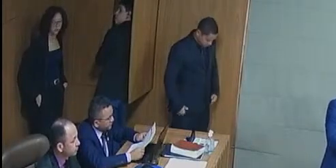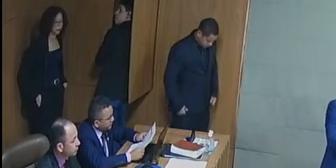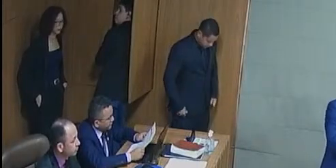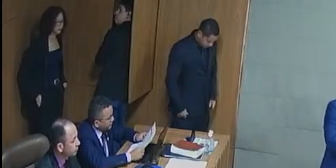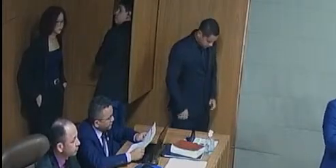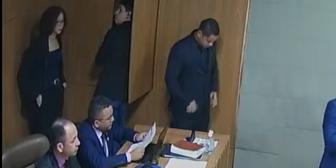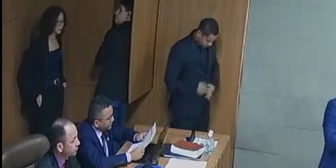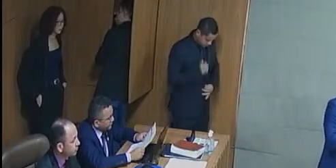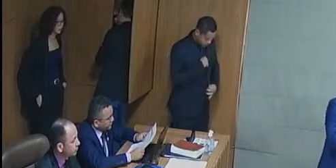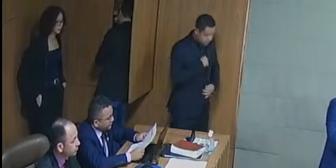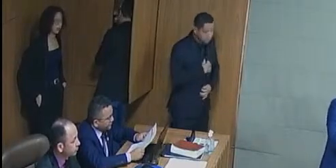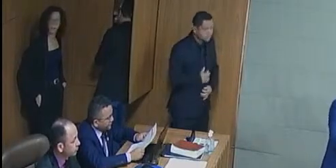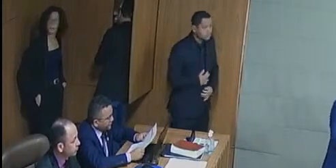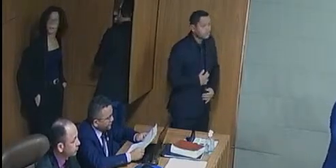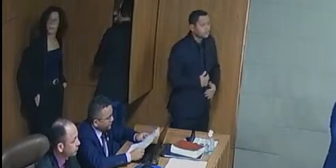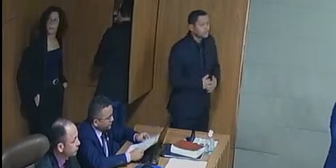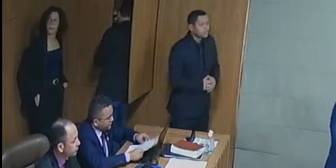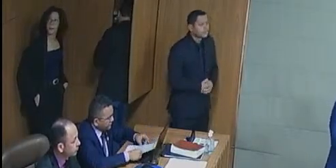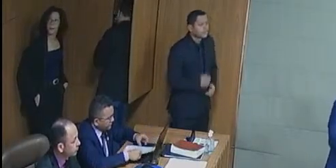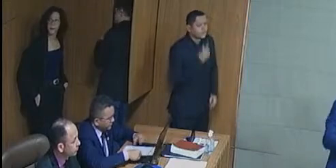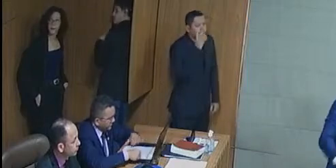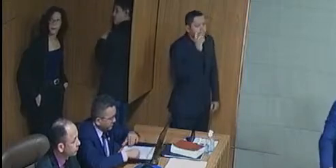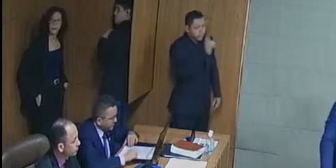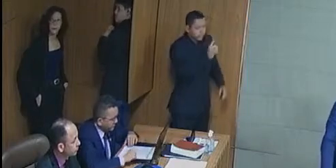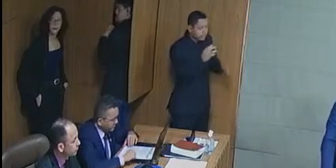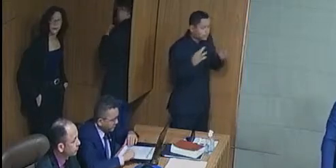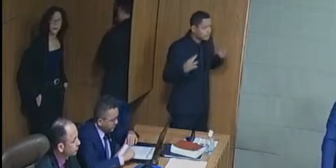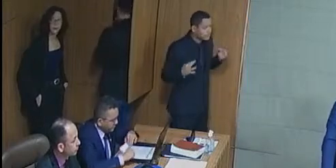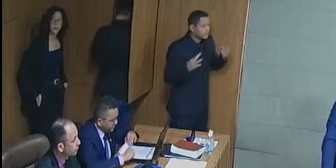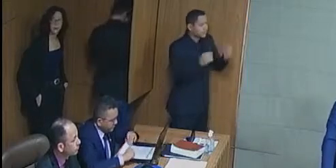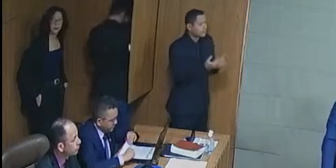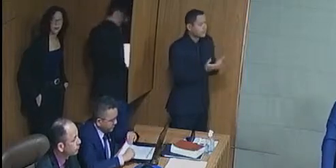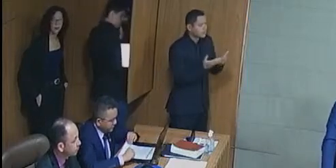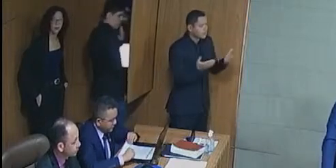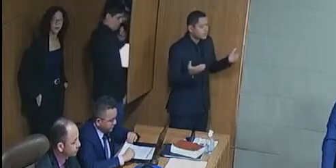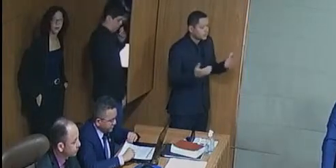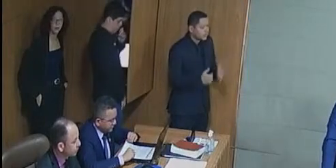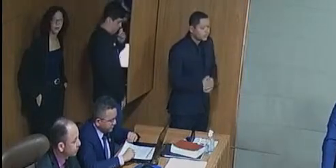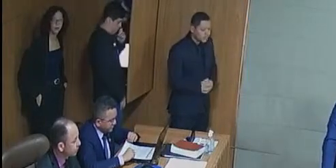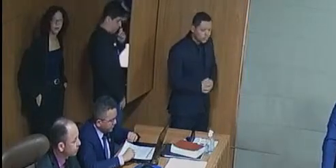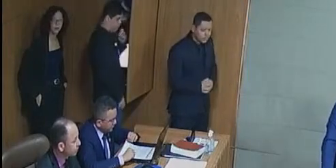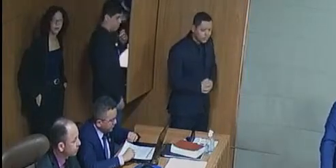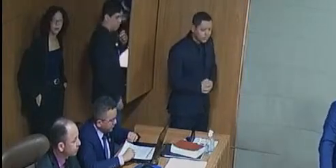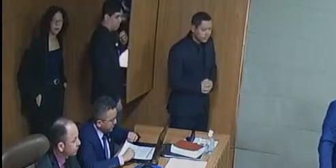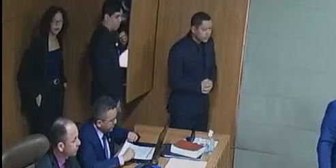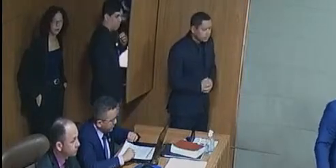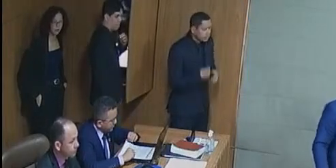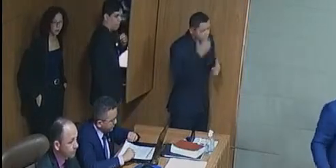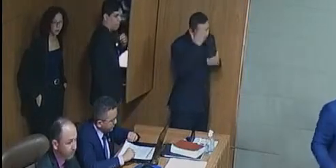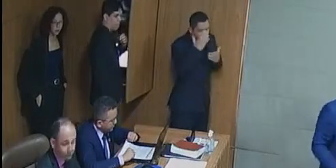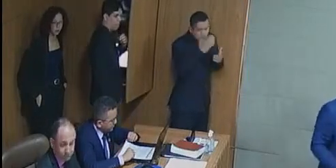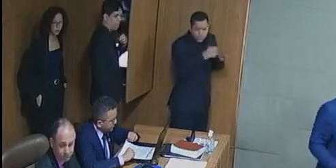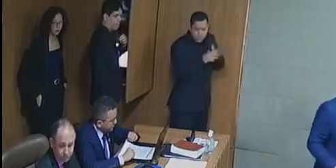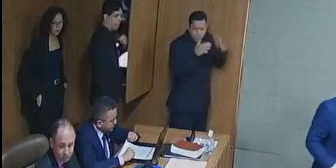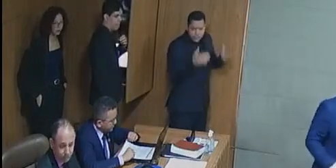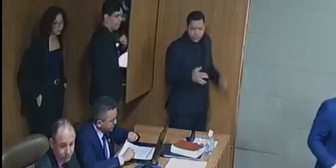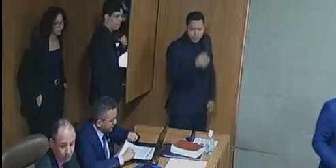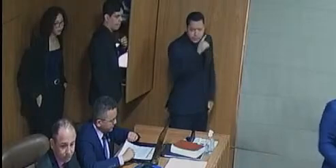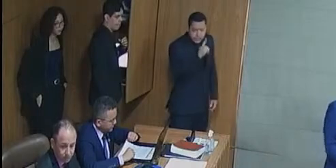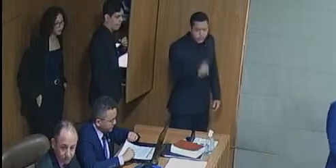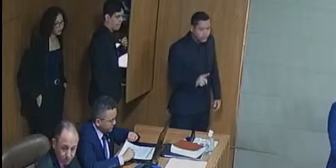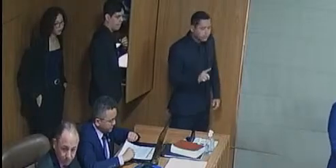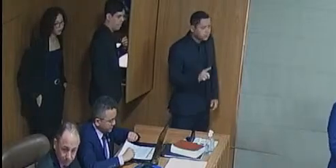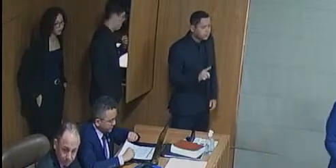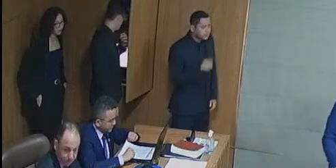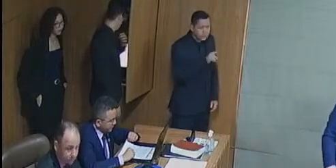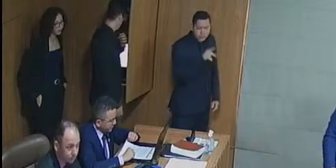bom dia a todos e a todas cumprimento a mesa diretora na pessoa do presidente em